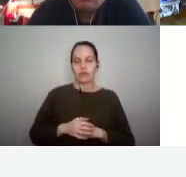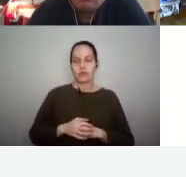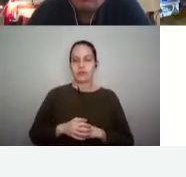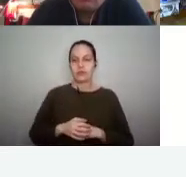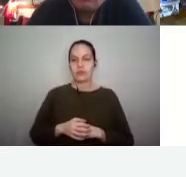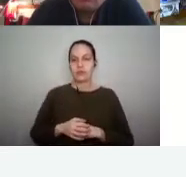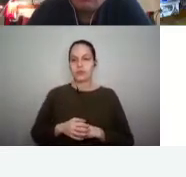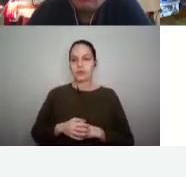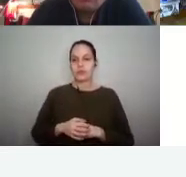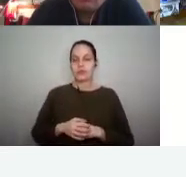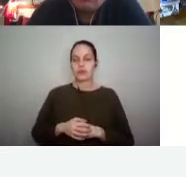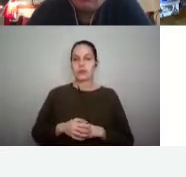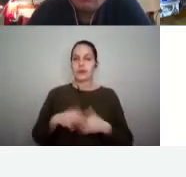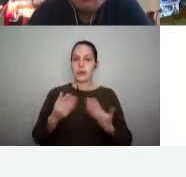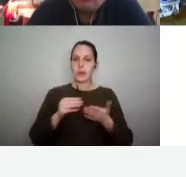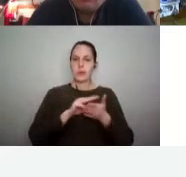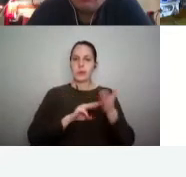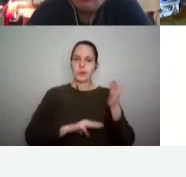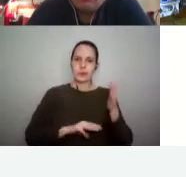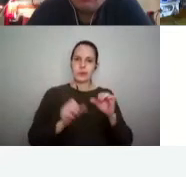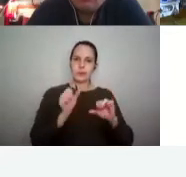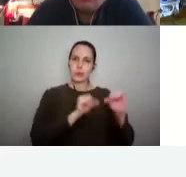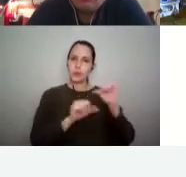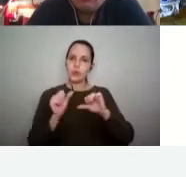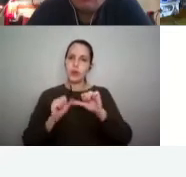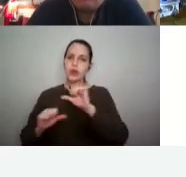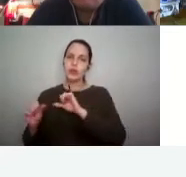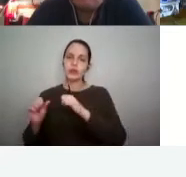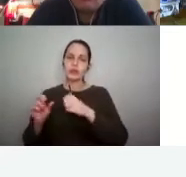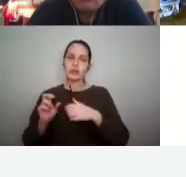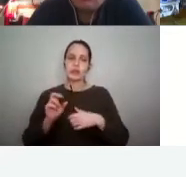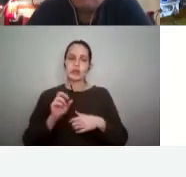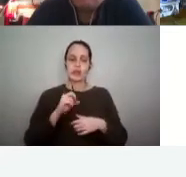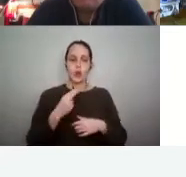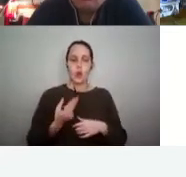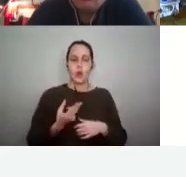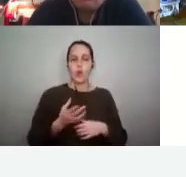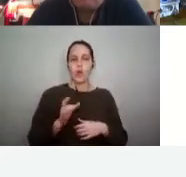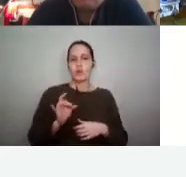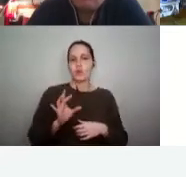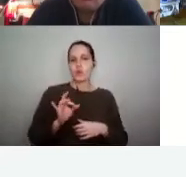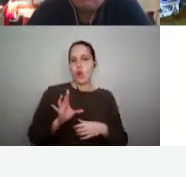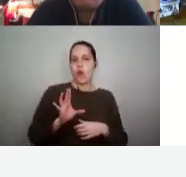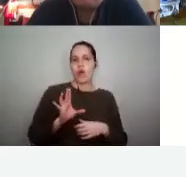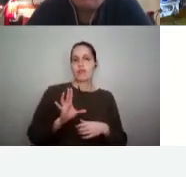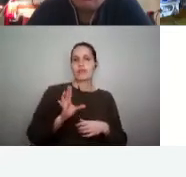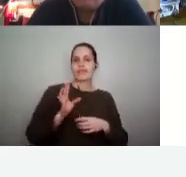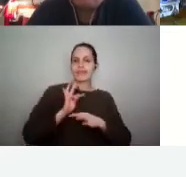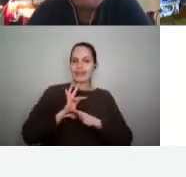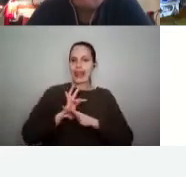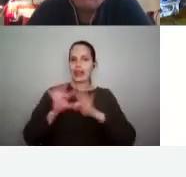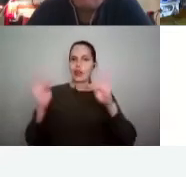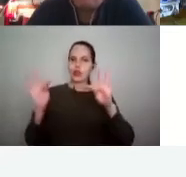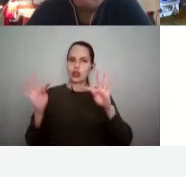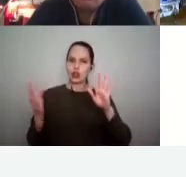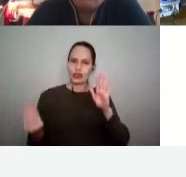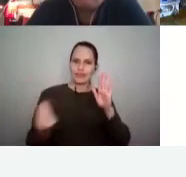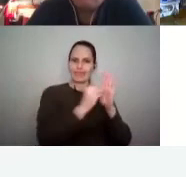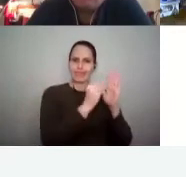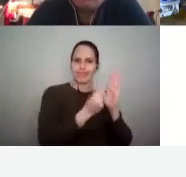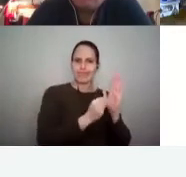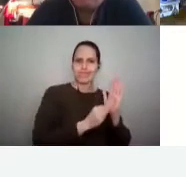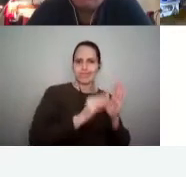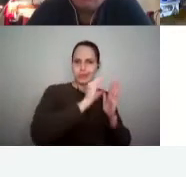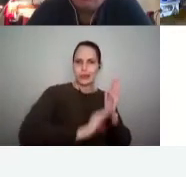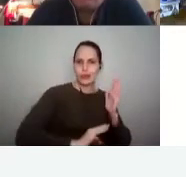mudanças metodológicas, né, ou de prover apenas a inclusão de recursos tecnológicos, né? Às vezes sou um